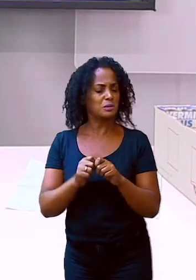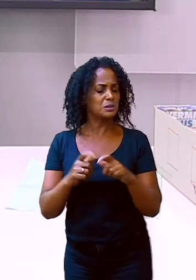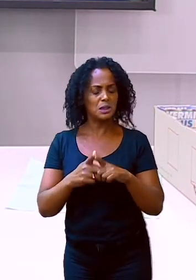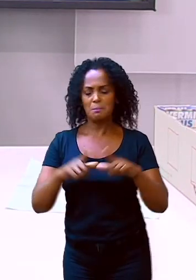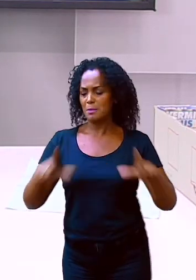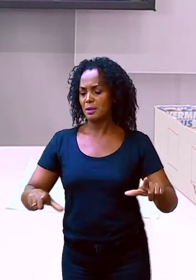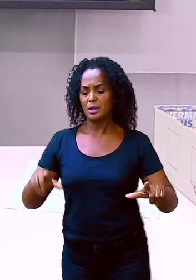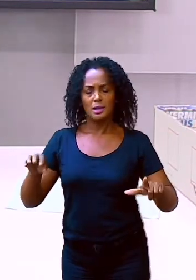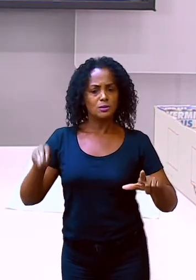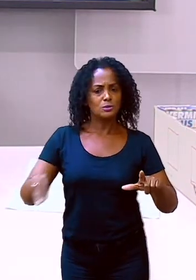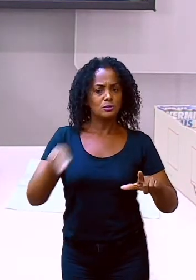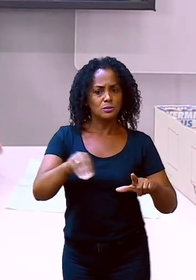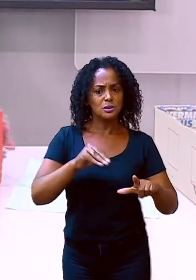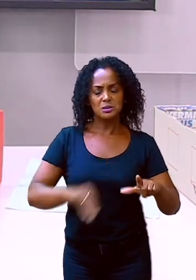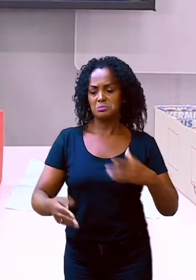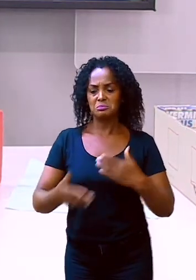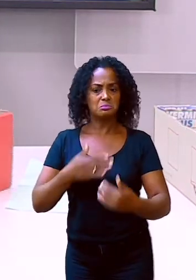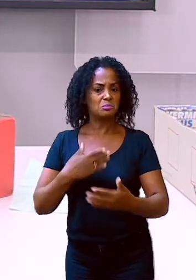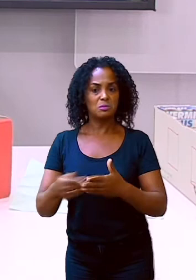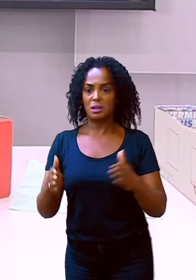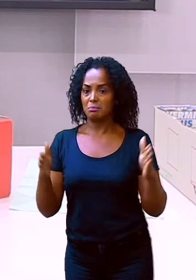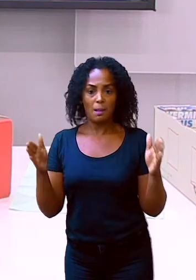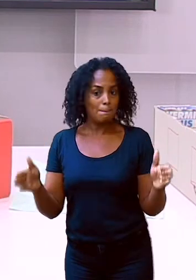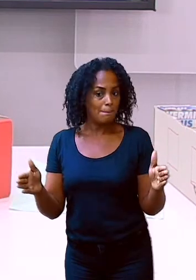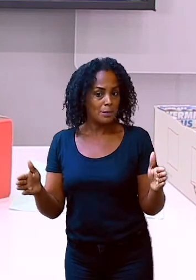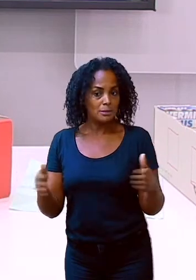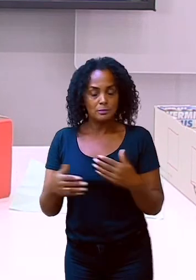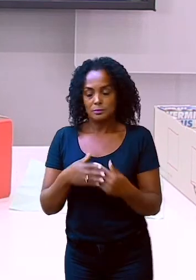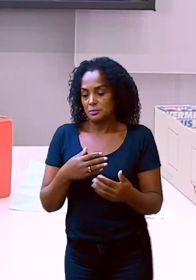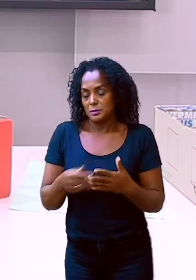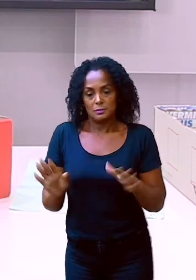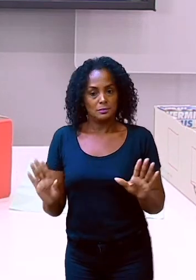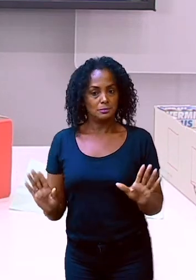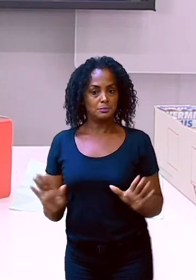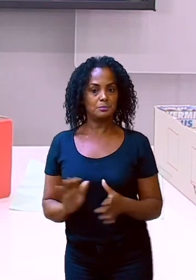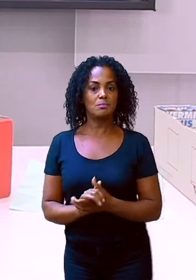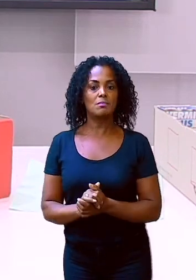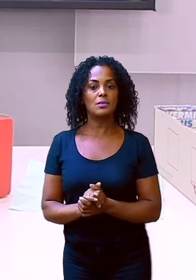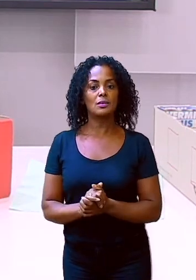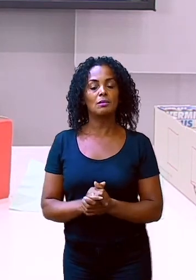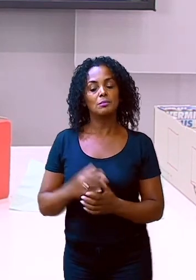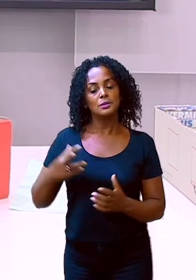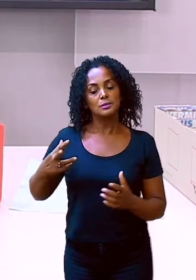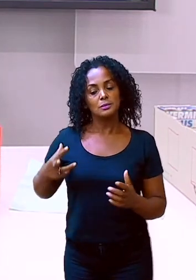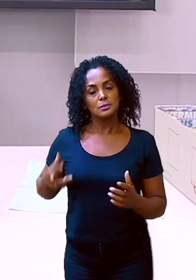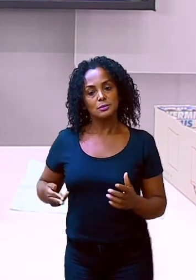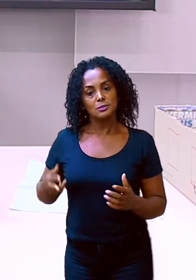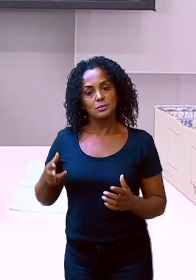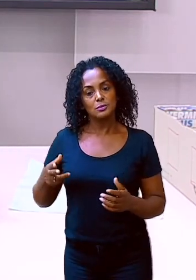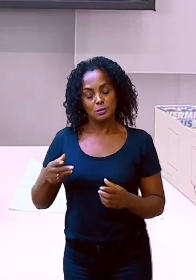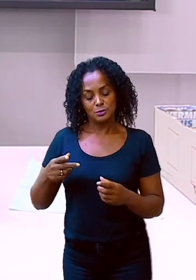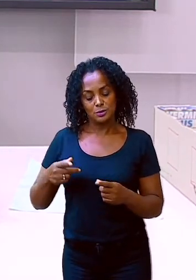você preferir. Então, vamos retirar esta parte.